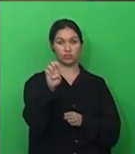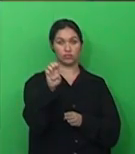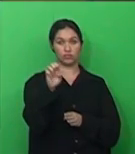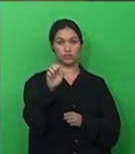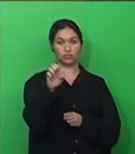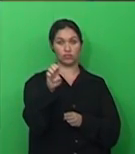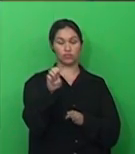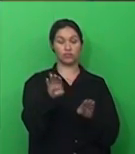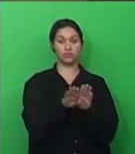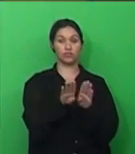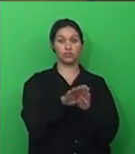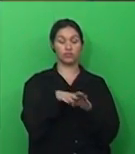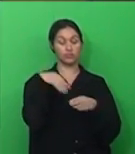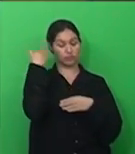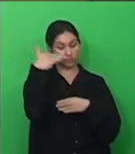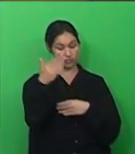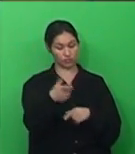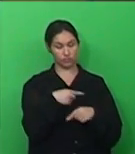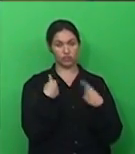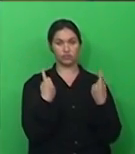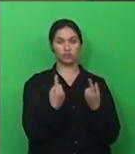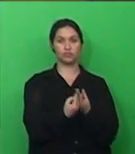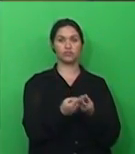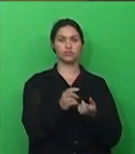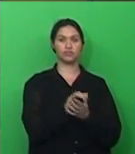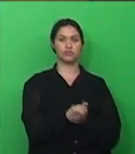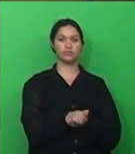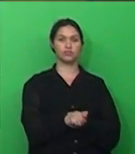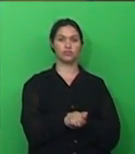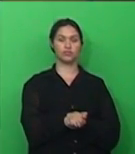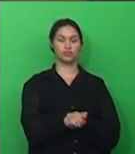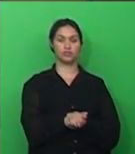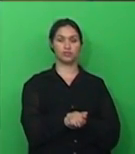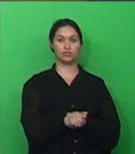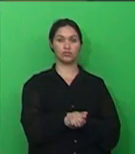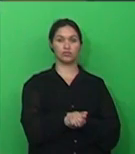como uma iniciativa pioneira